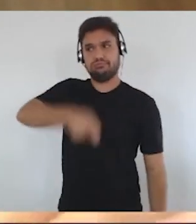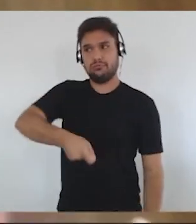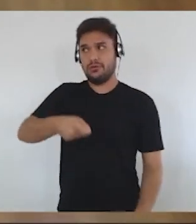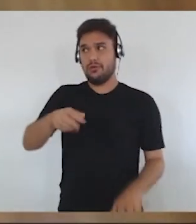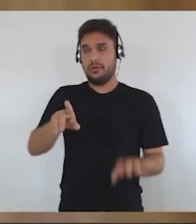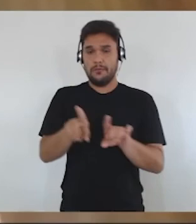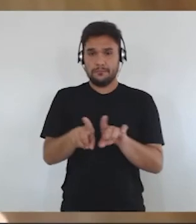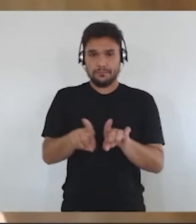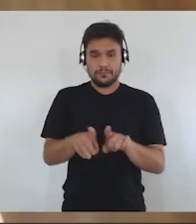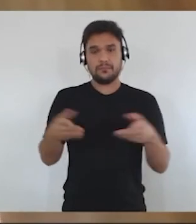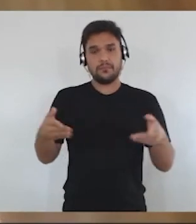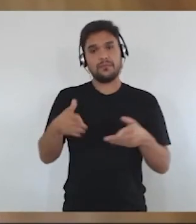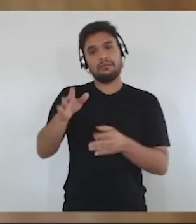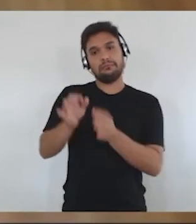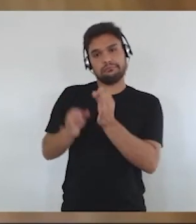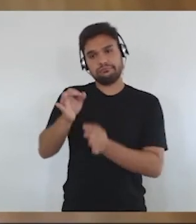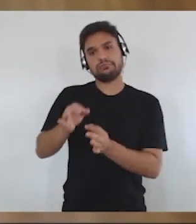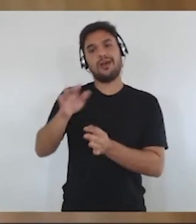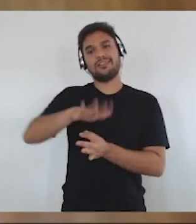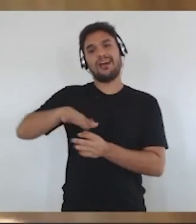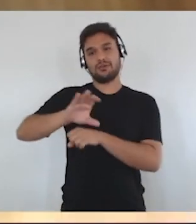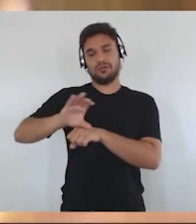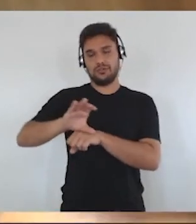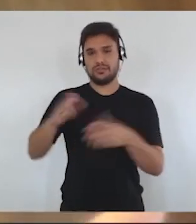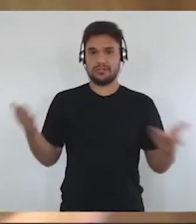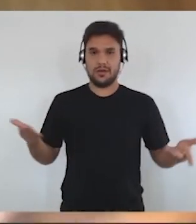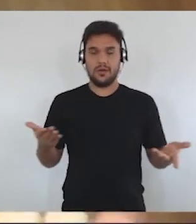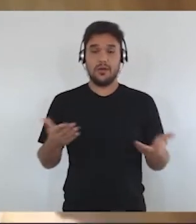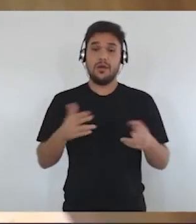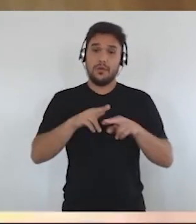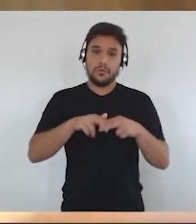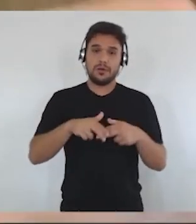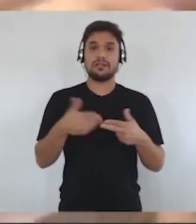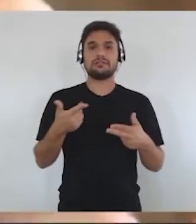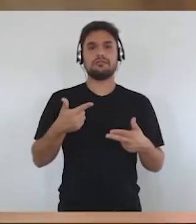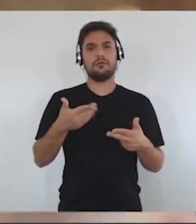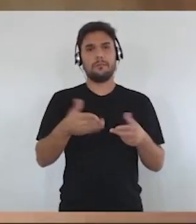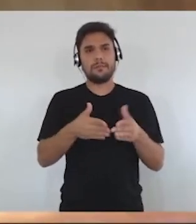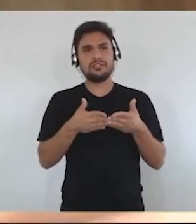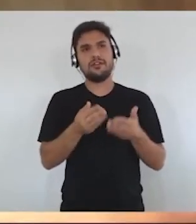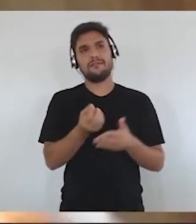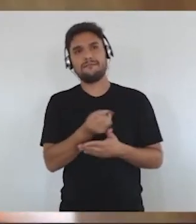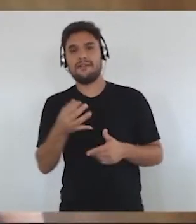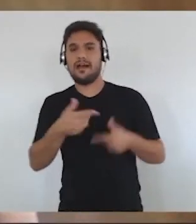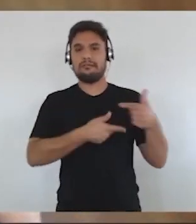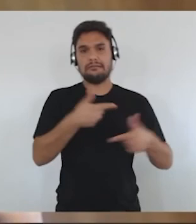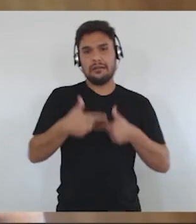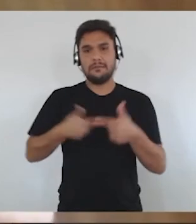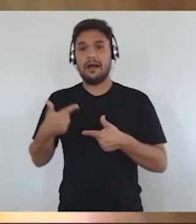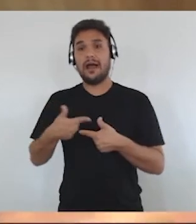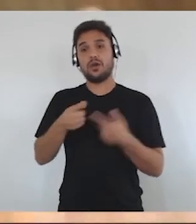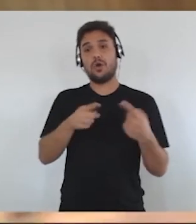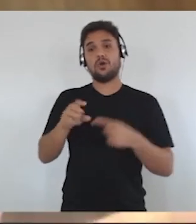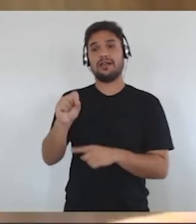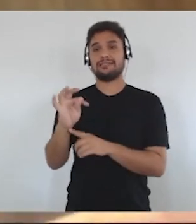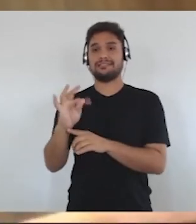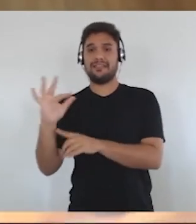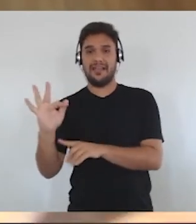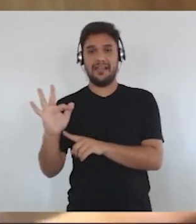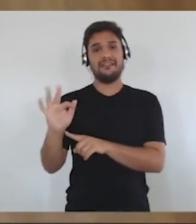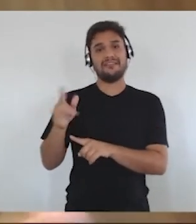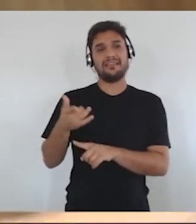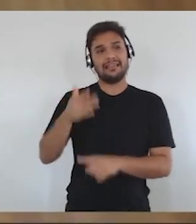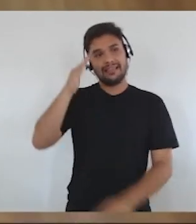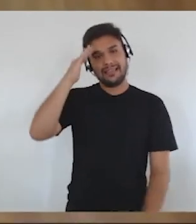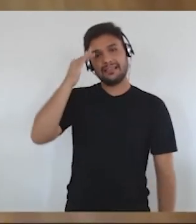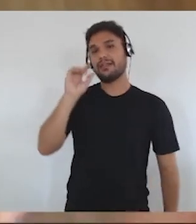órgãos e por tribunais constitucionais, inclusive. E estão a pedir uma série de medidas, por exemplo, contra o Supremo Tribunal Federal, entendendo-se